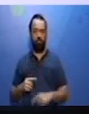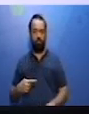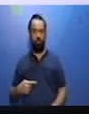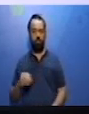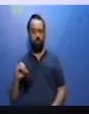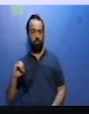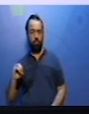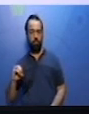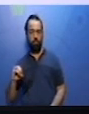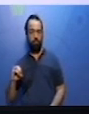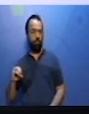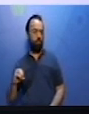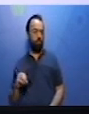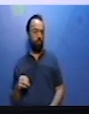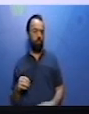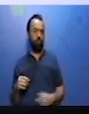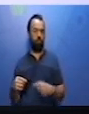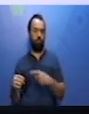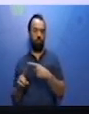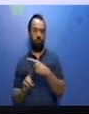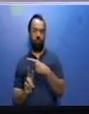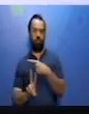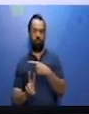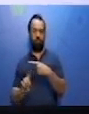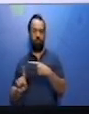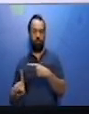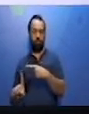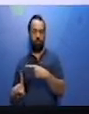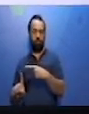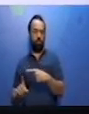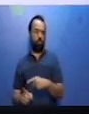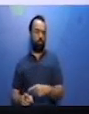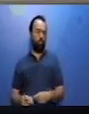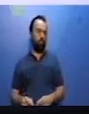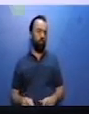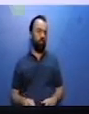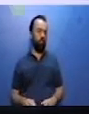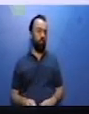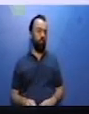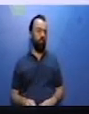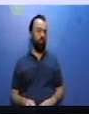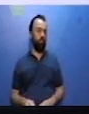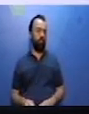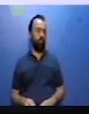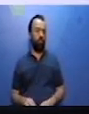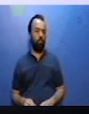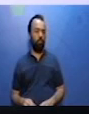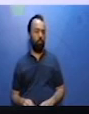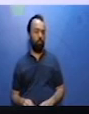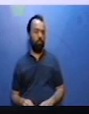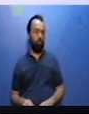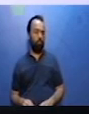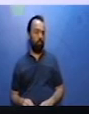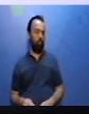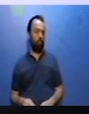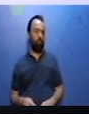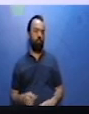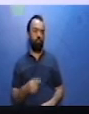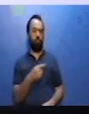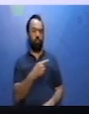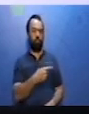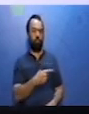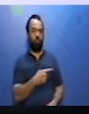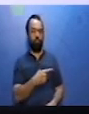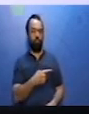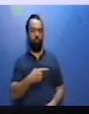10 no lugar lá coloca um e agora vou fazer a regra de sinal ó esse